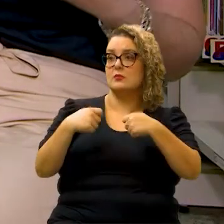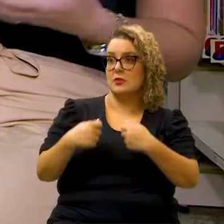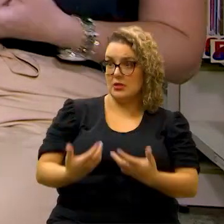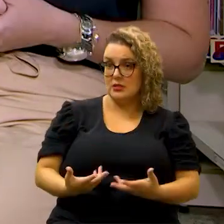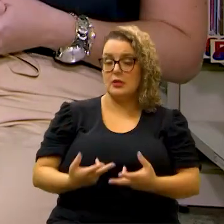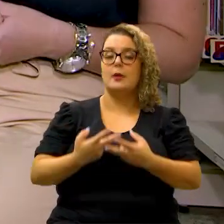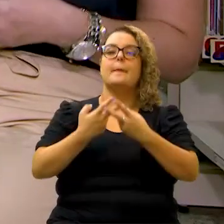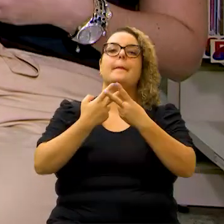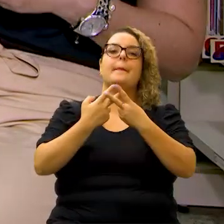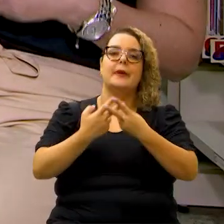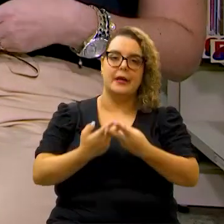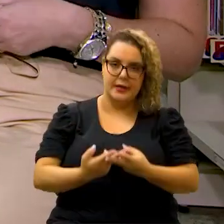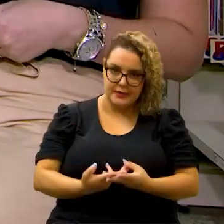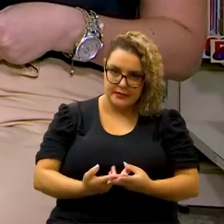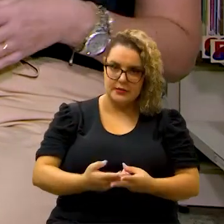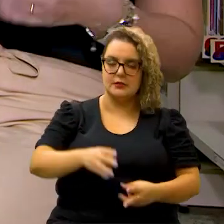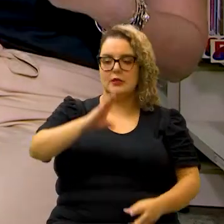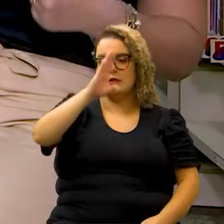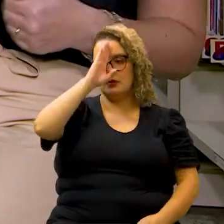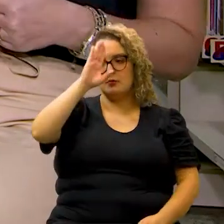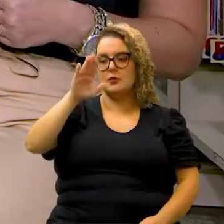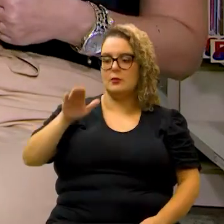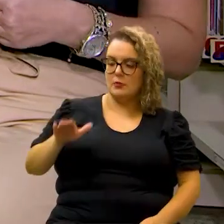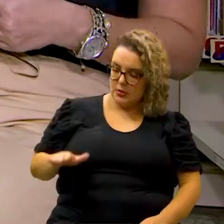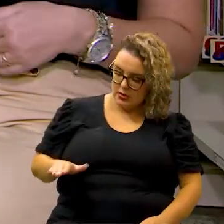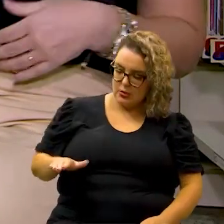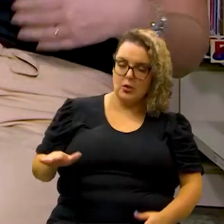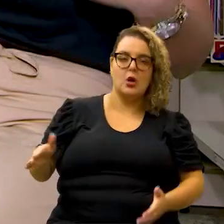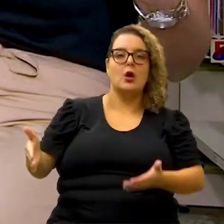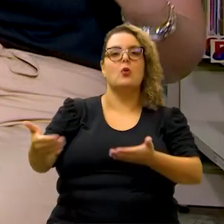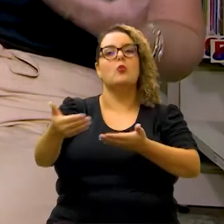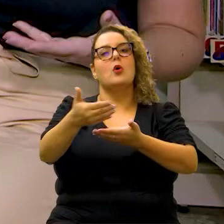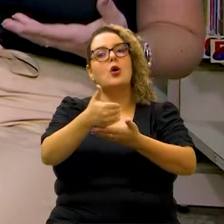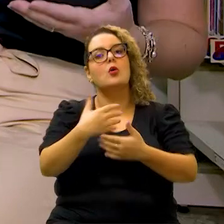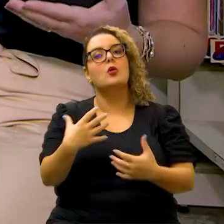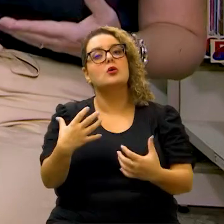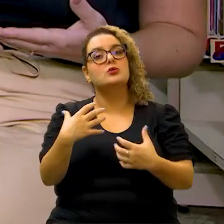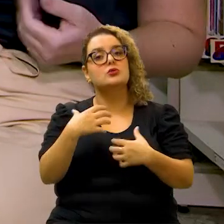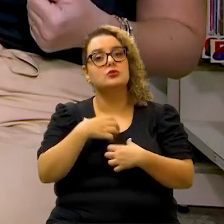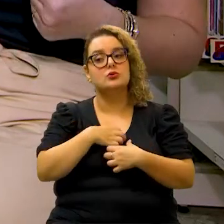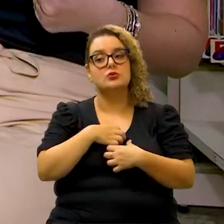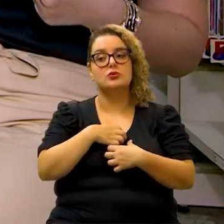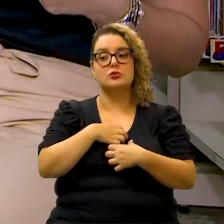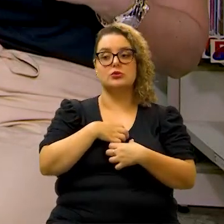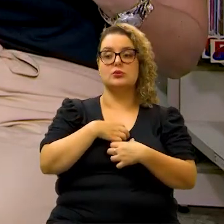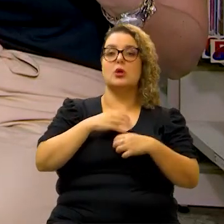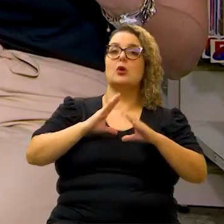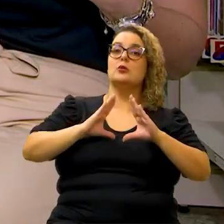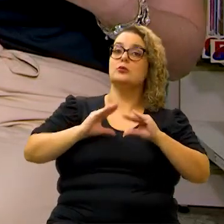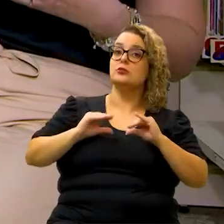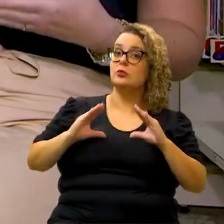nós precisamos ter paciência, principalmente com os pequenos, acolher de uma maneira